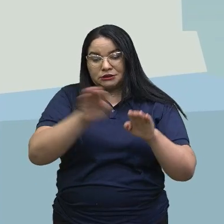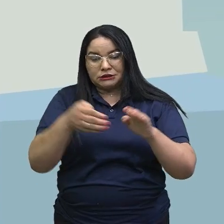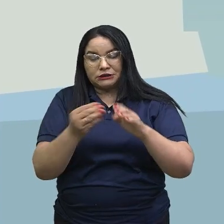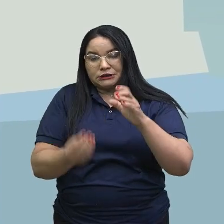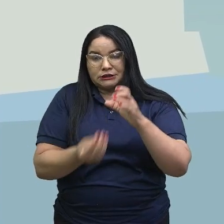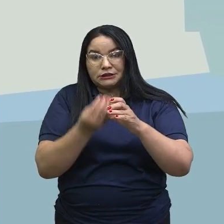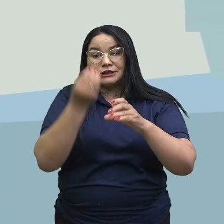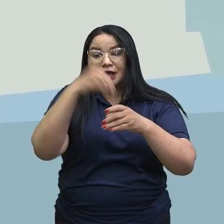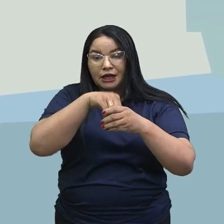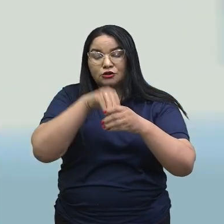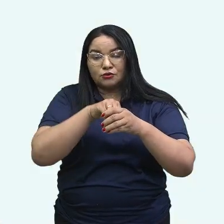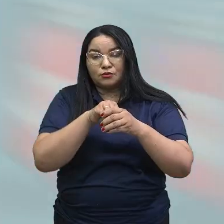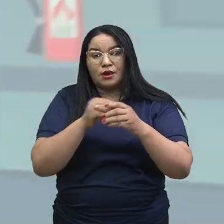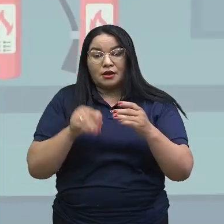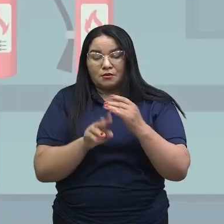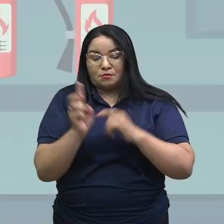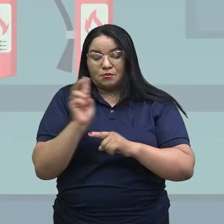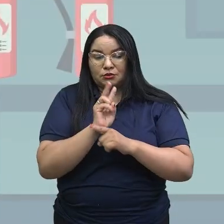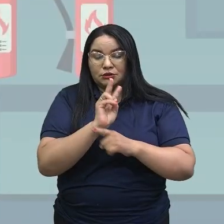laboratório.